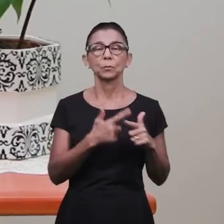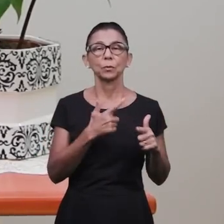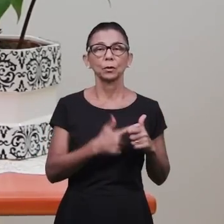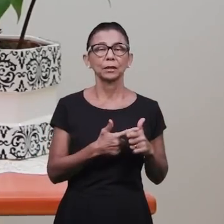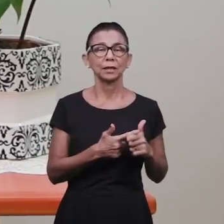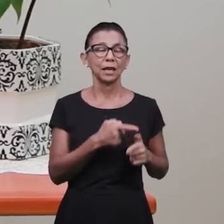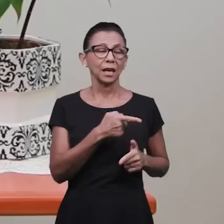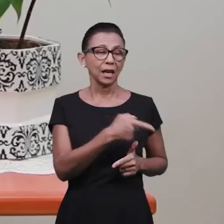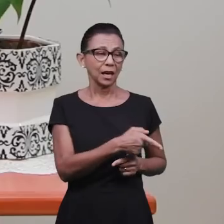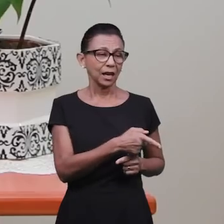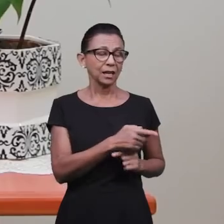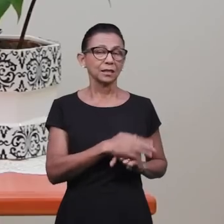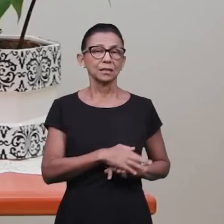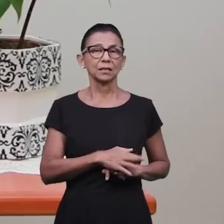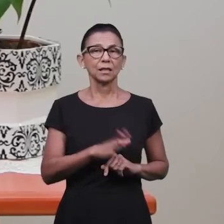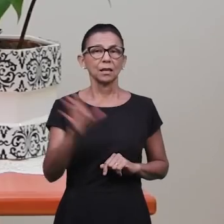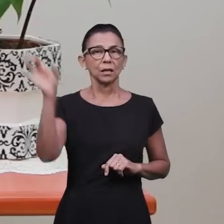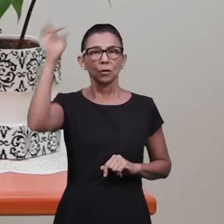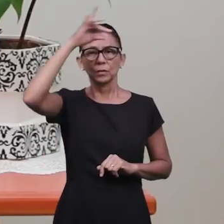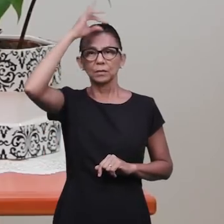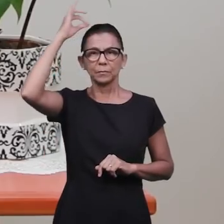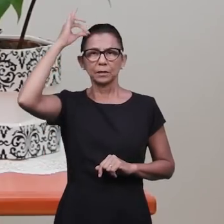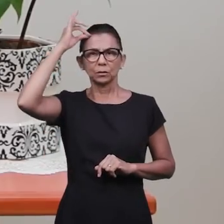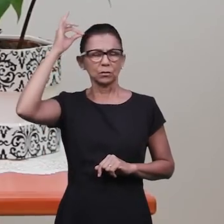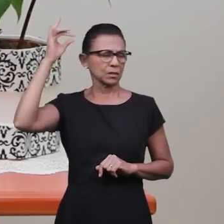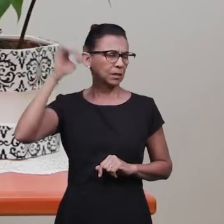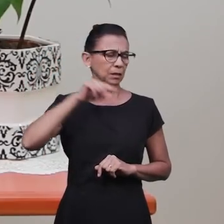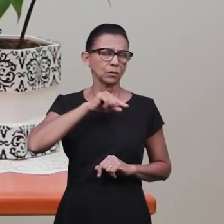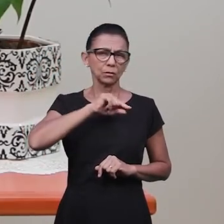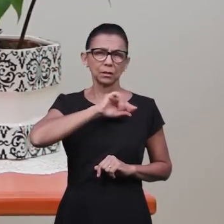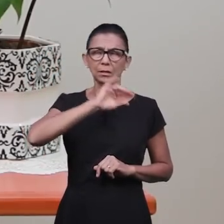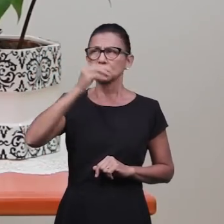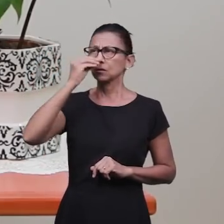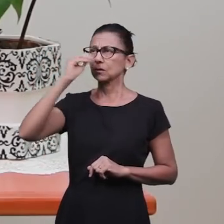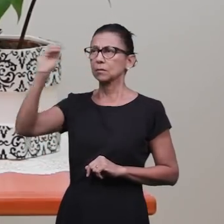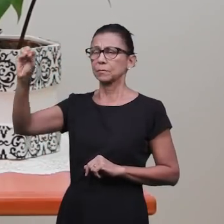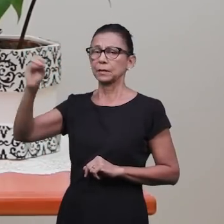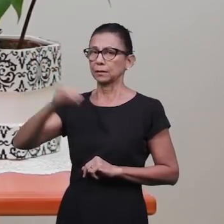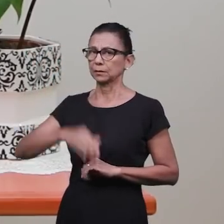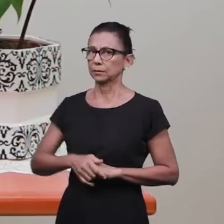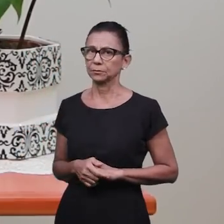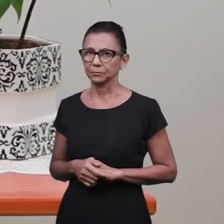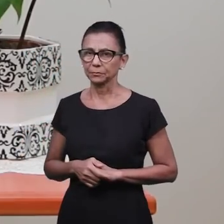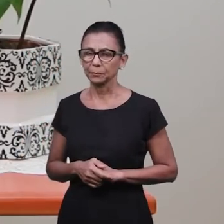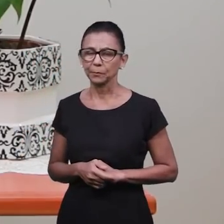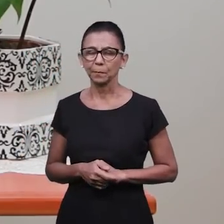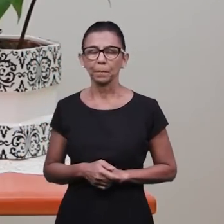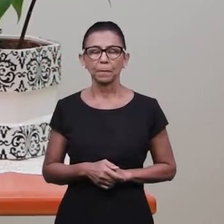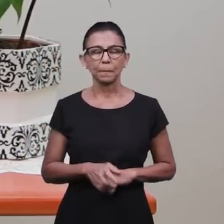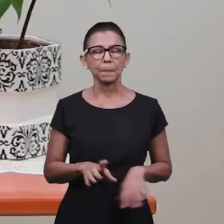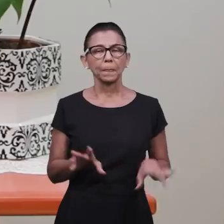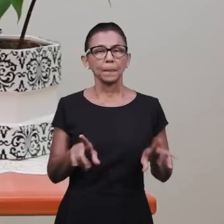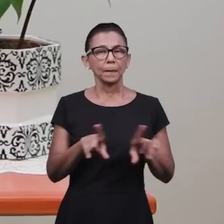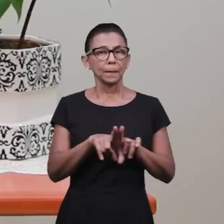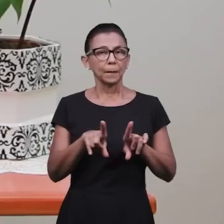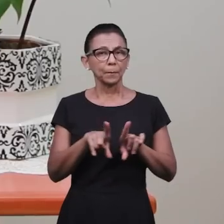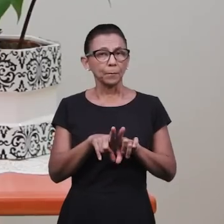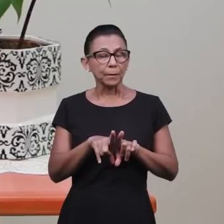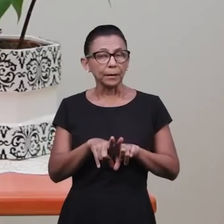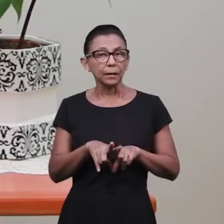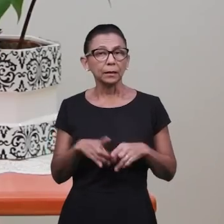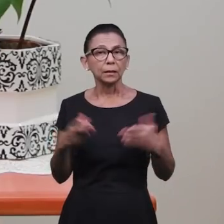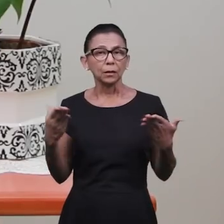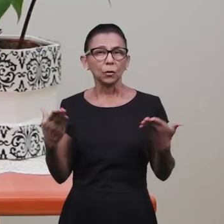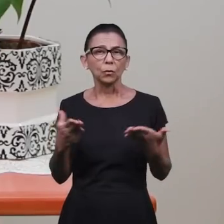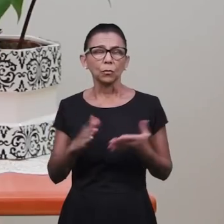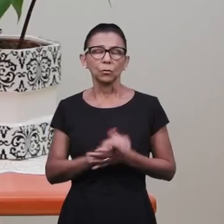Santo. É não depender do Espírito Santo. A grande loucura do homem nesta hora da noite